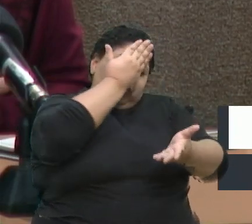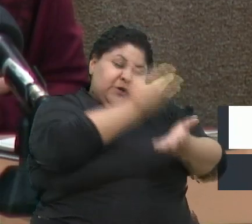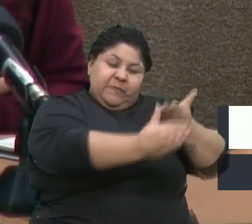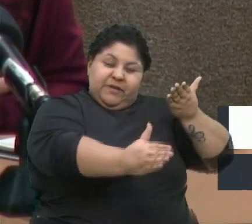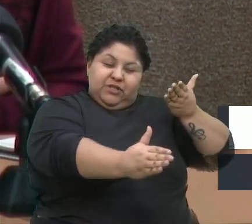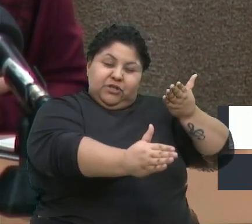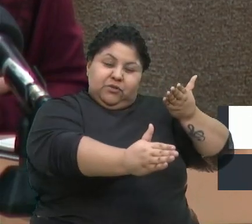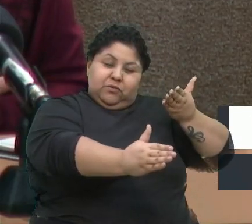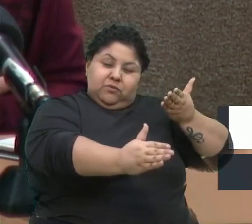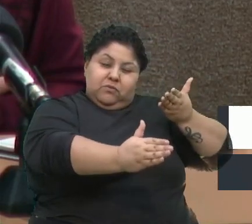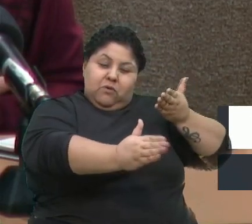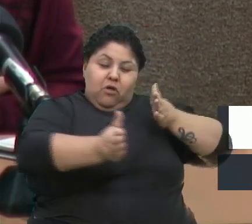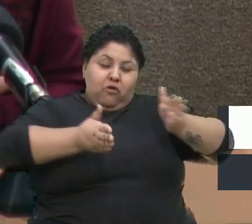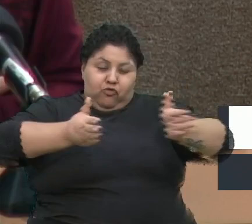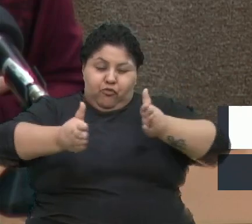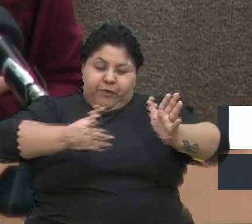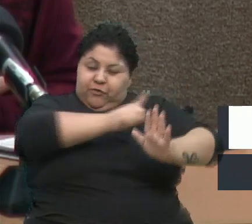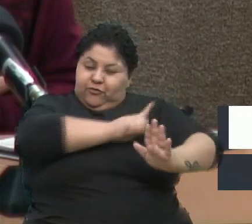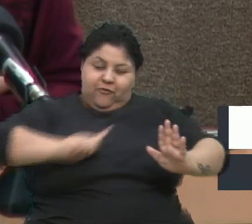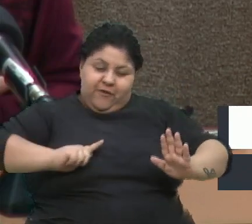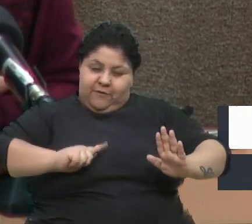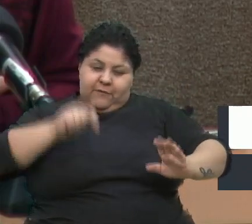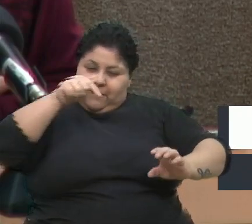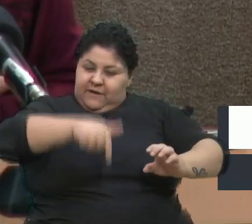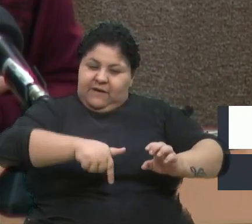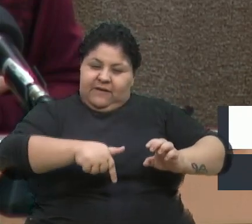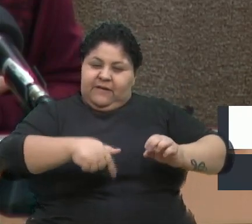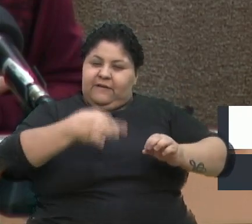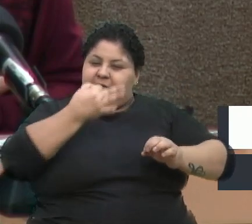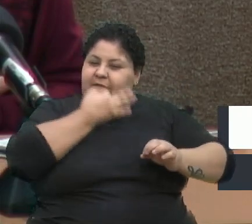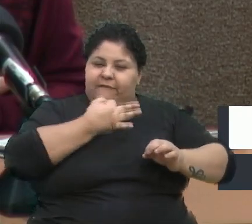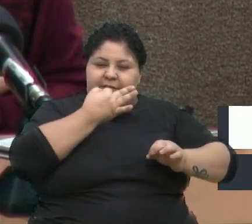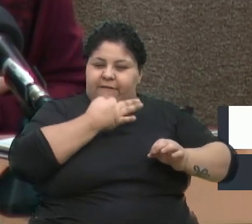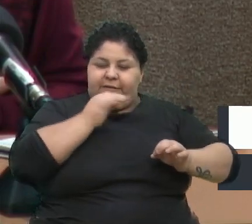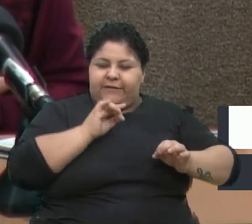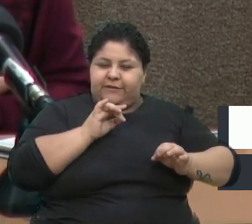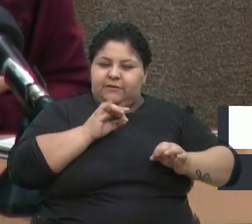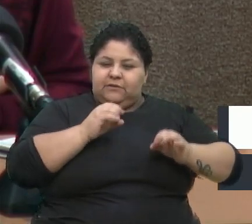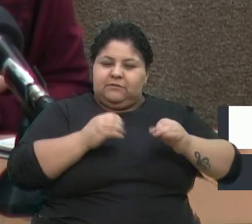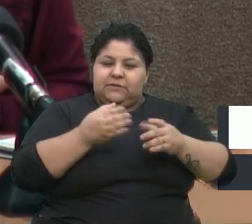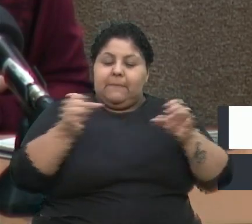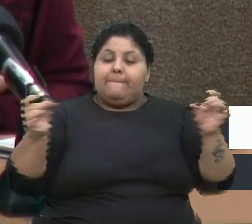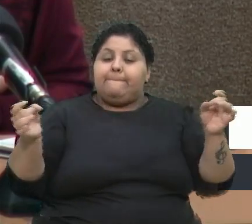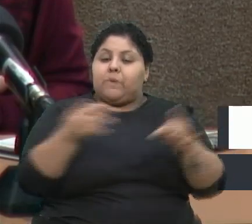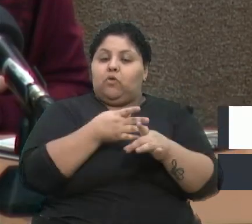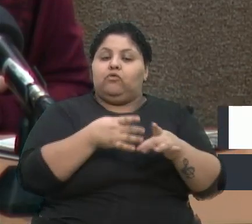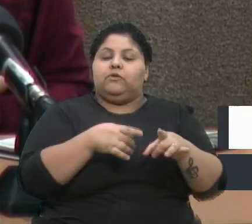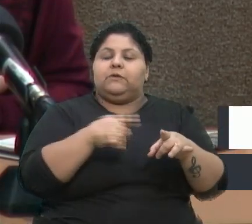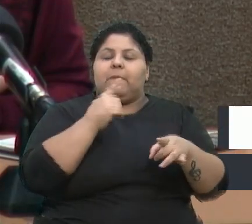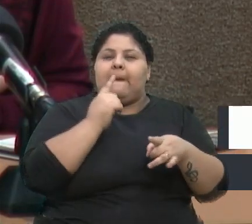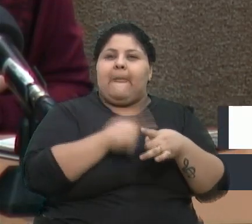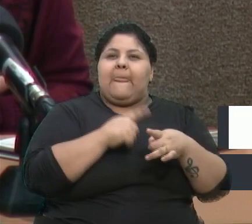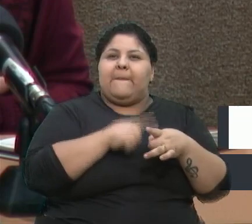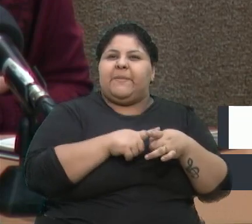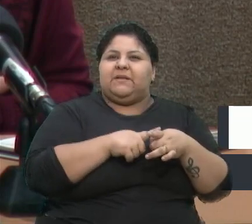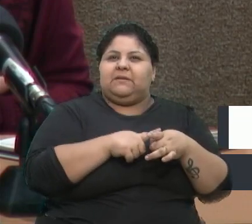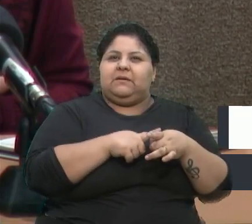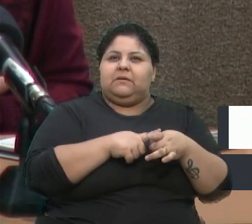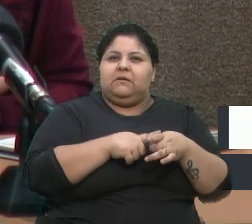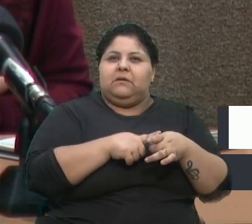esse governo. Caxias não está mais preparada para ter mais aventureiro na prefeitura. Caxias não tem mais como